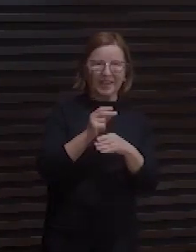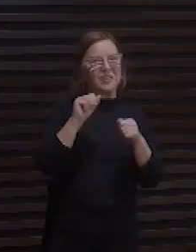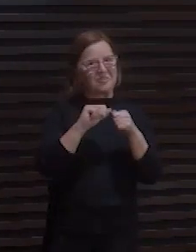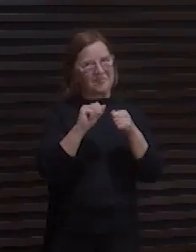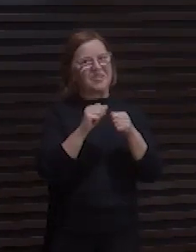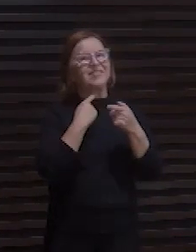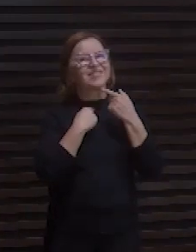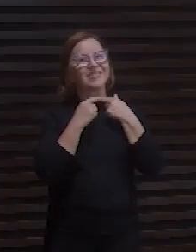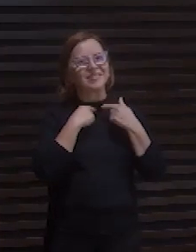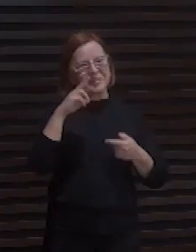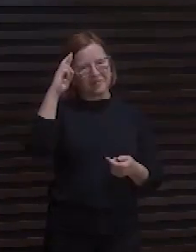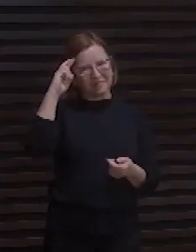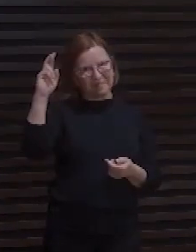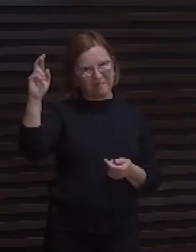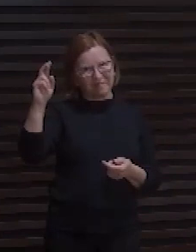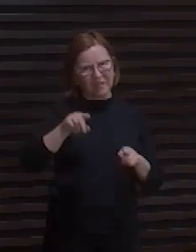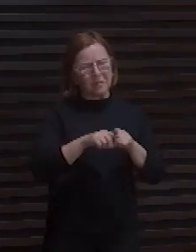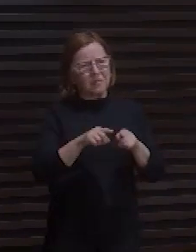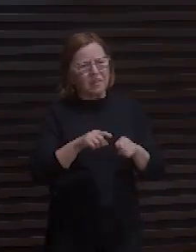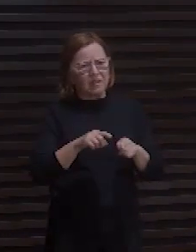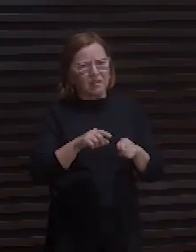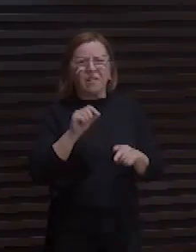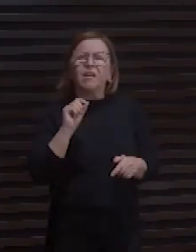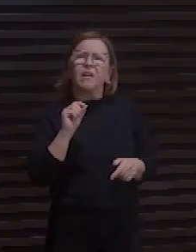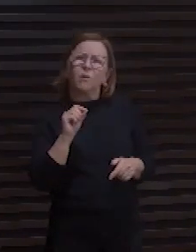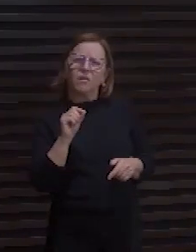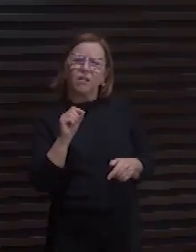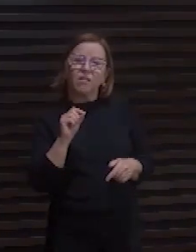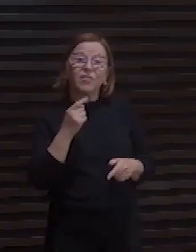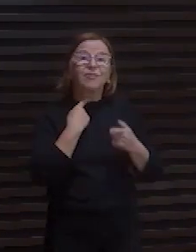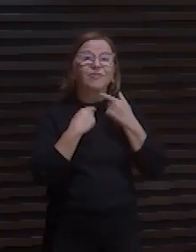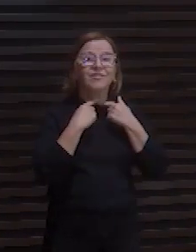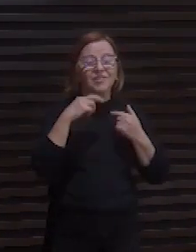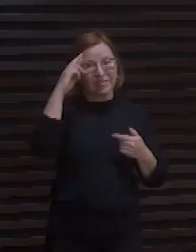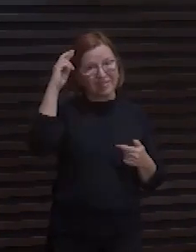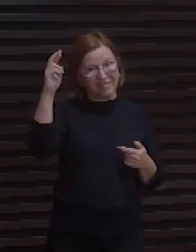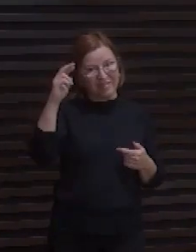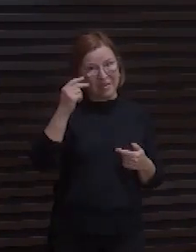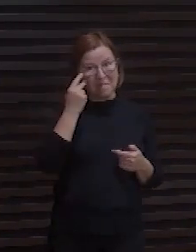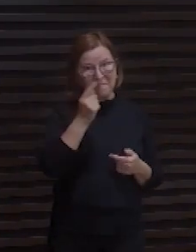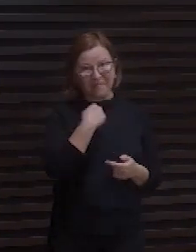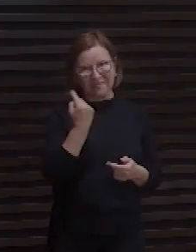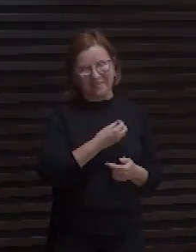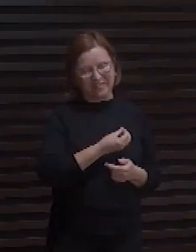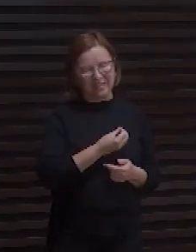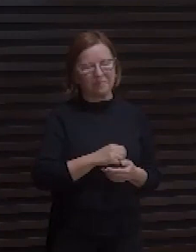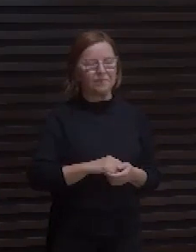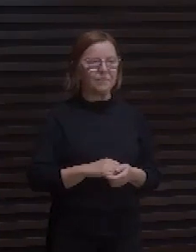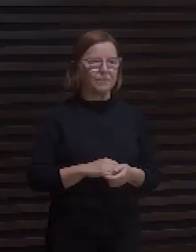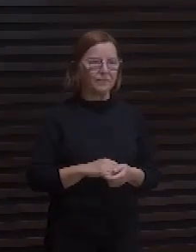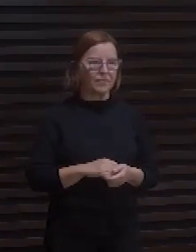vontade do Senhor. Mas qual é a vontade de Deus para as nossas vidas? Quando